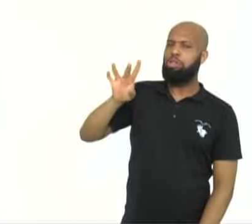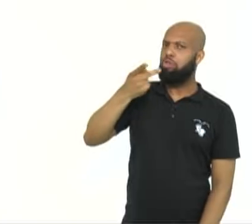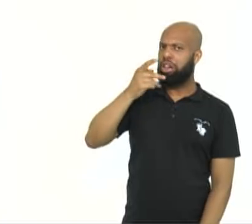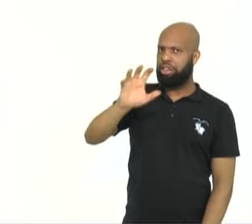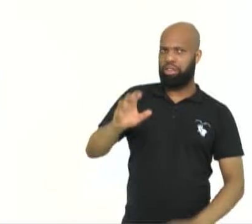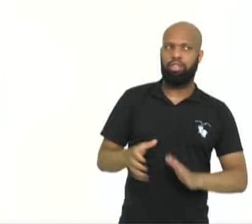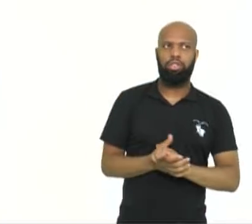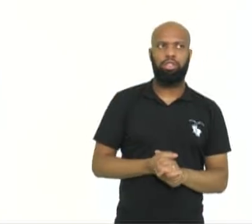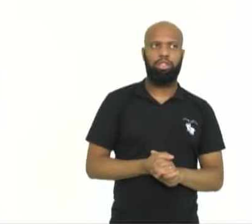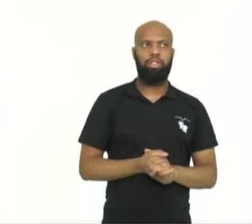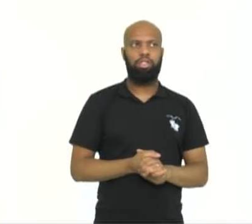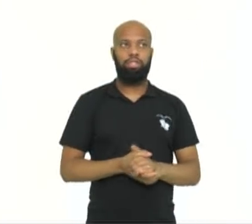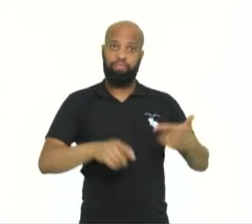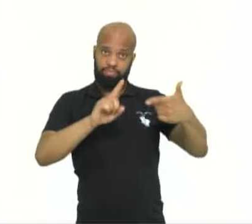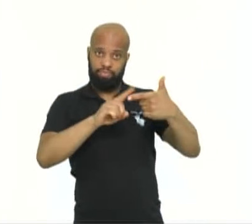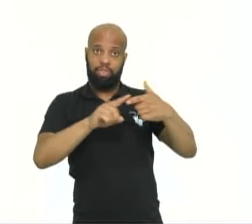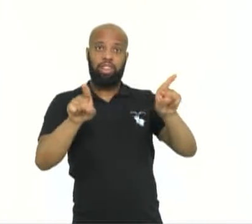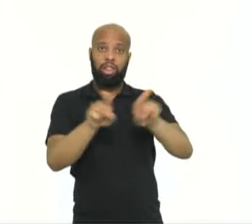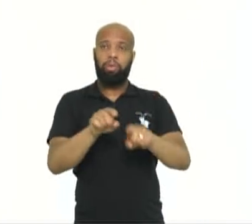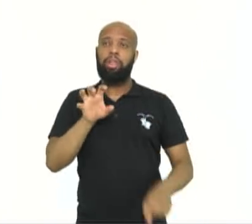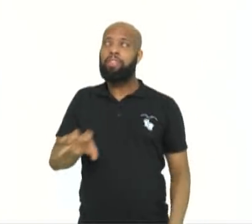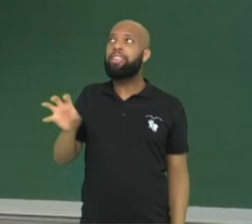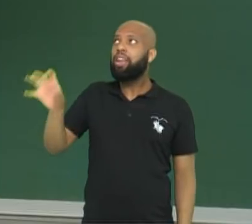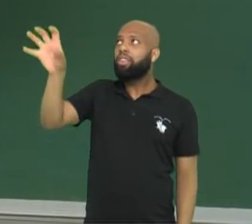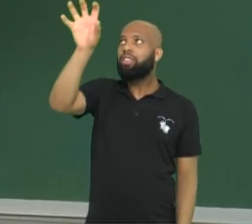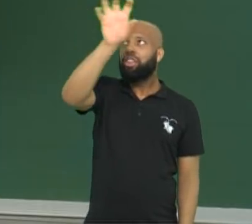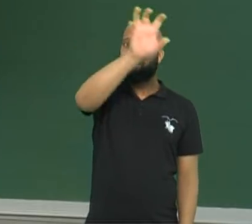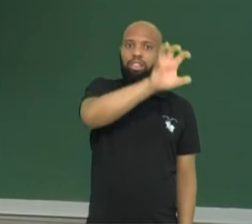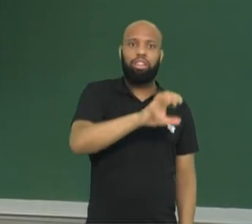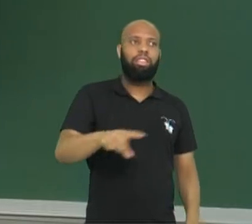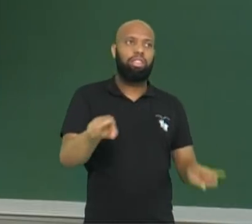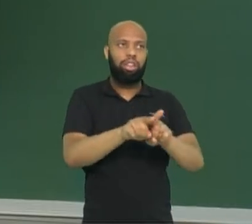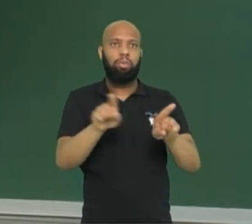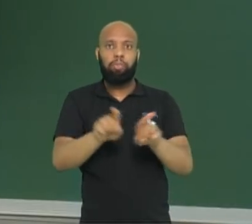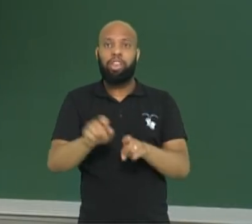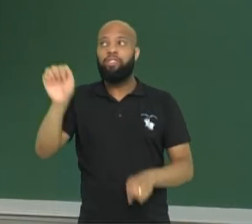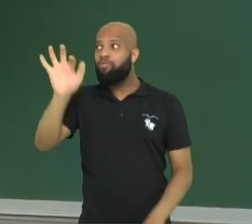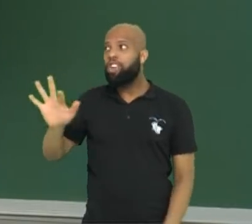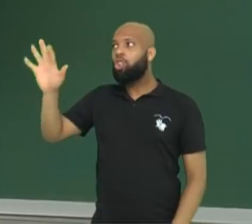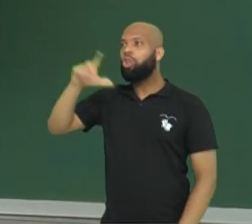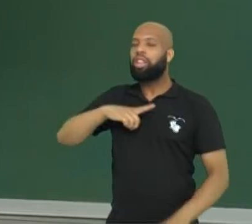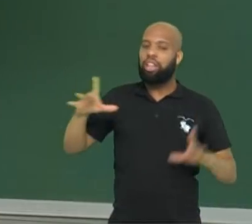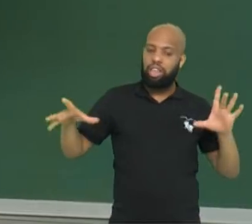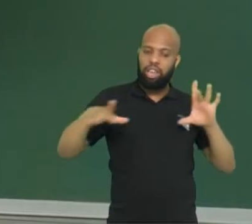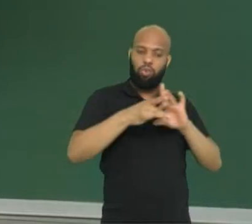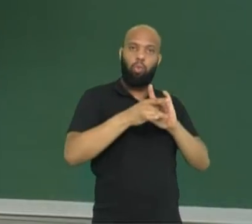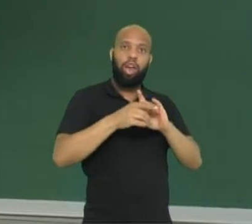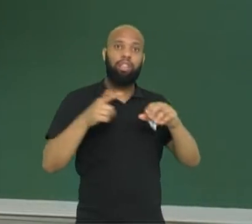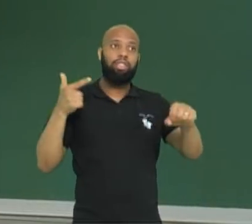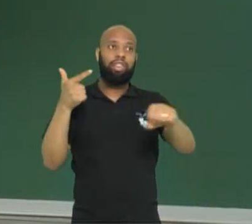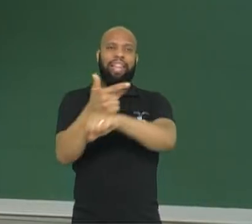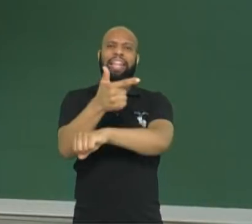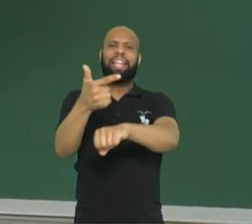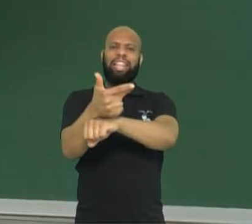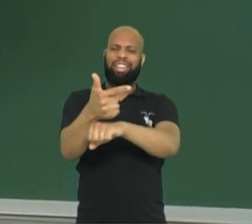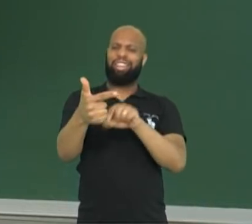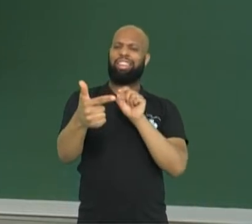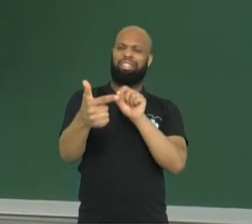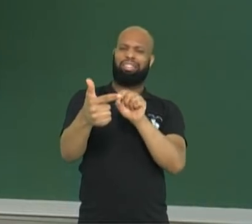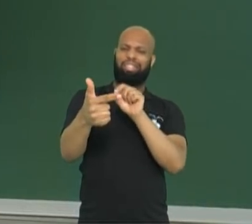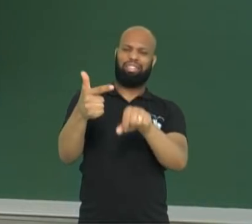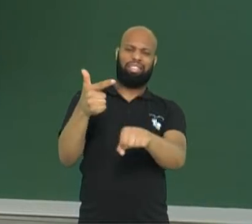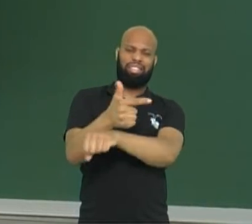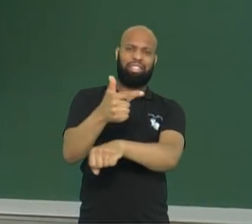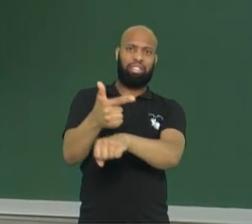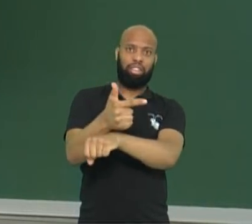E os regionalismos também, né, que são um fenômeno ligado ao léxico. O que é léxico, pessoal?